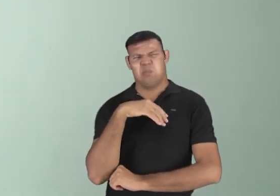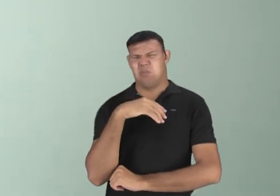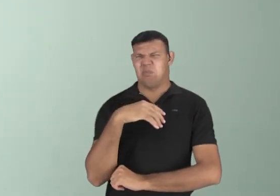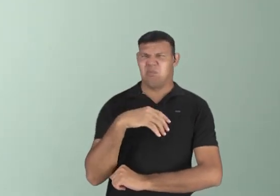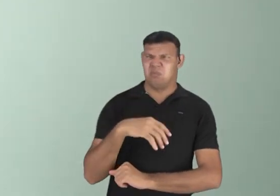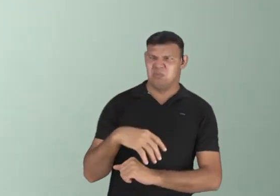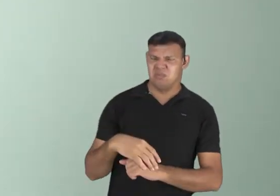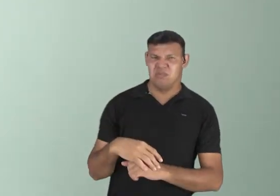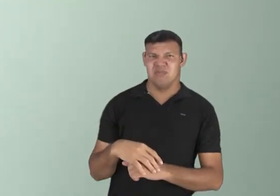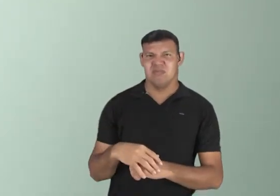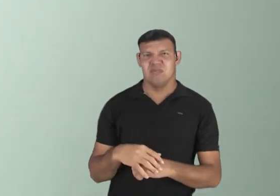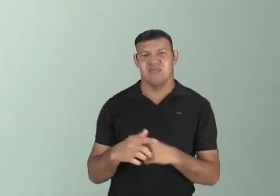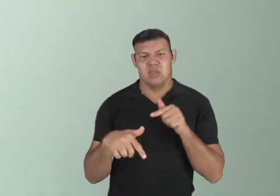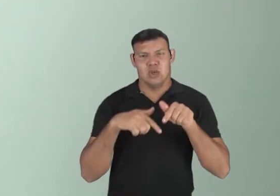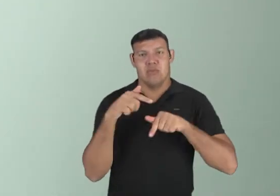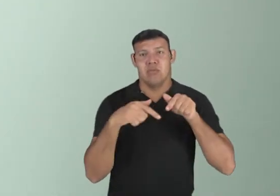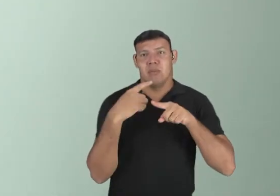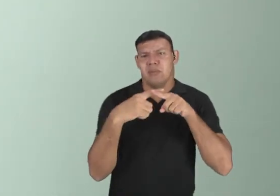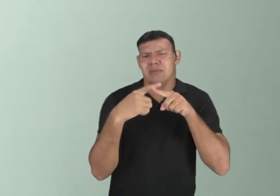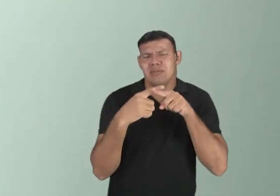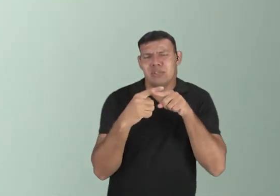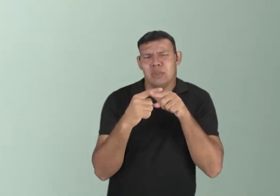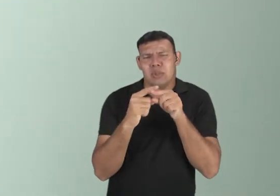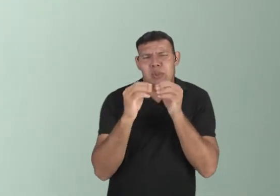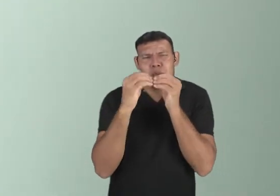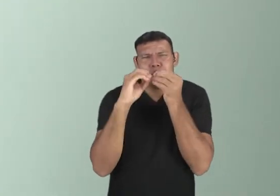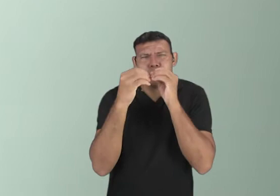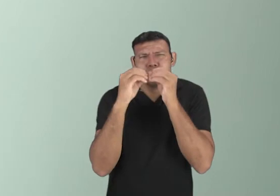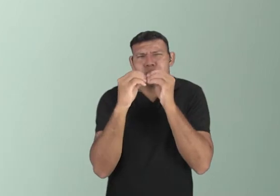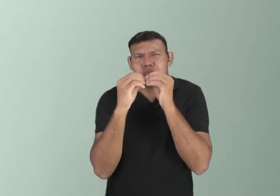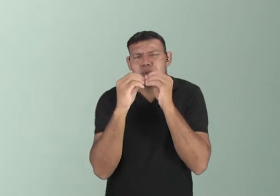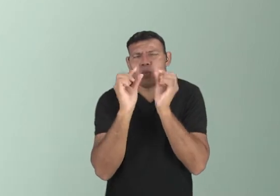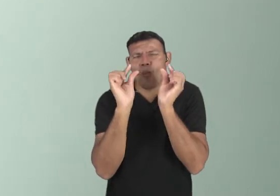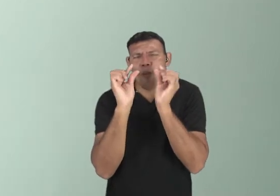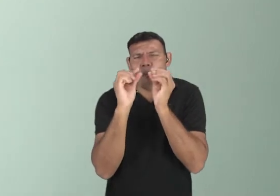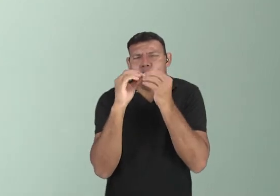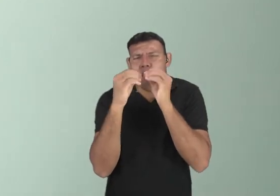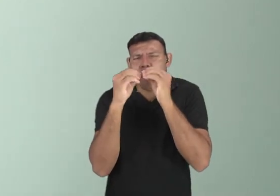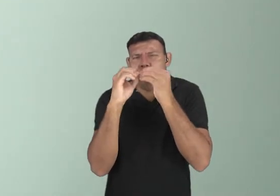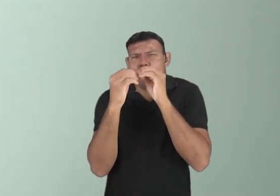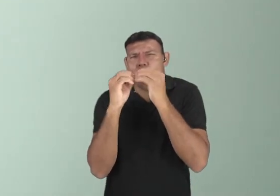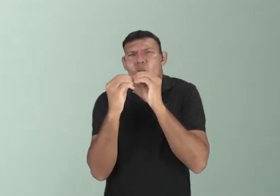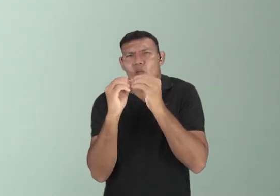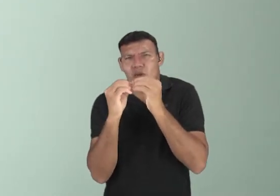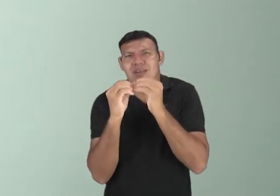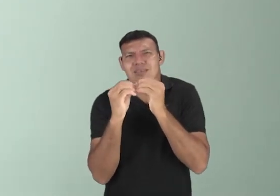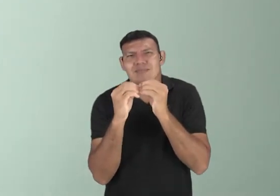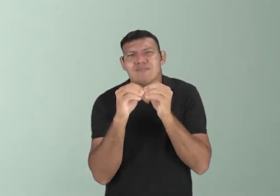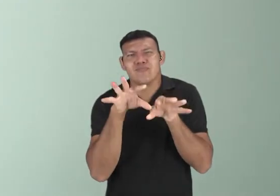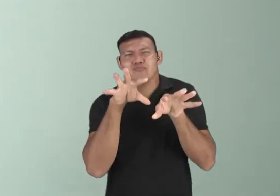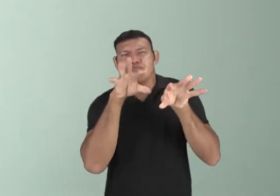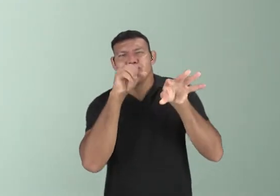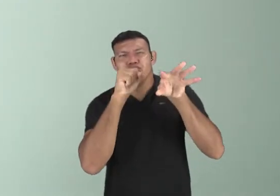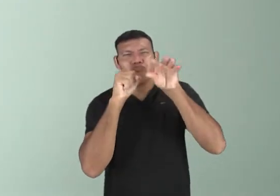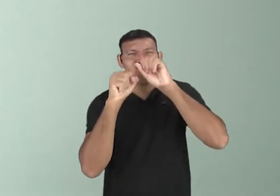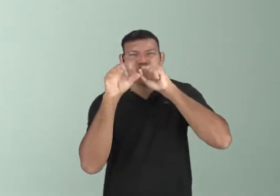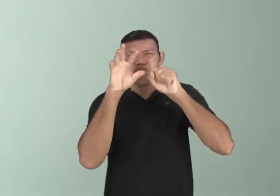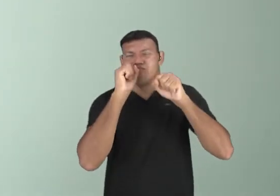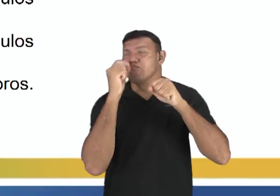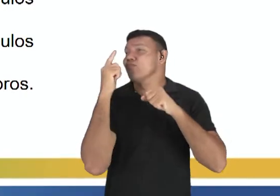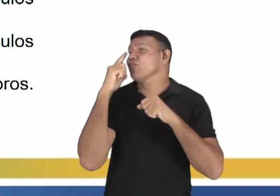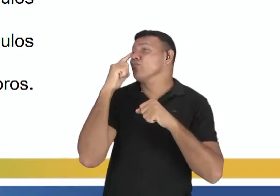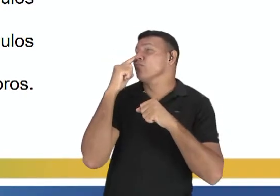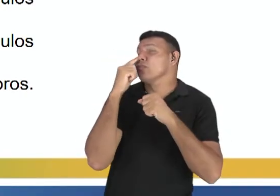perceptível através de quimiorreceptores. Aquelas moléculas de odor eu consigo perceber através dos quimiorreceptores que estão contidos no meu